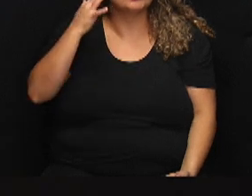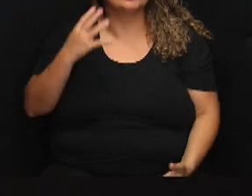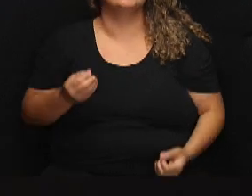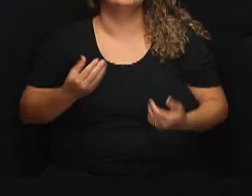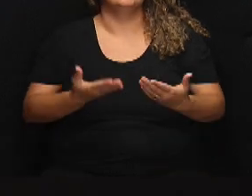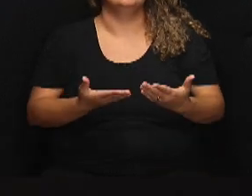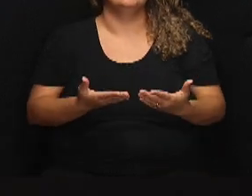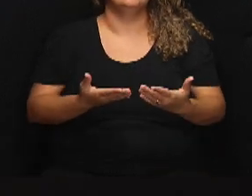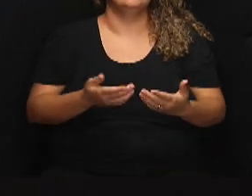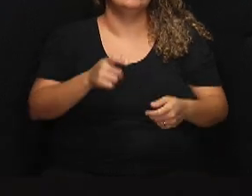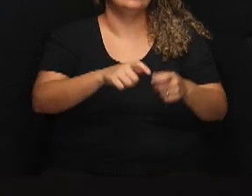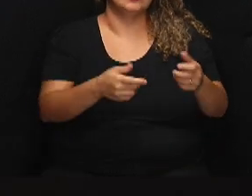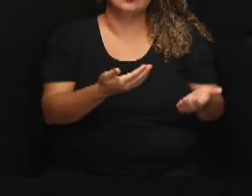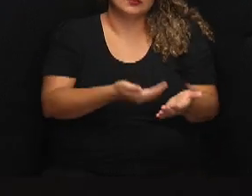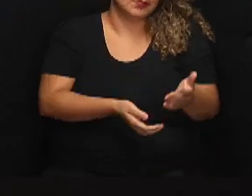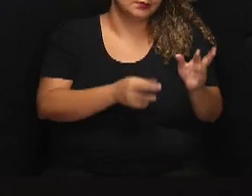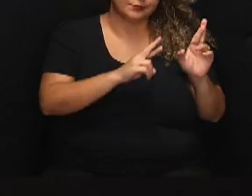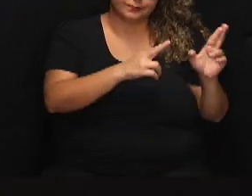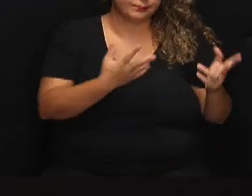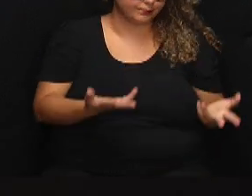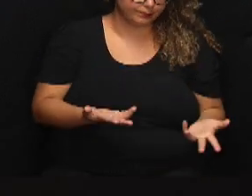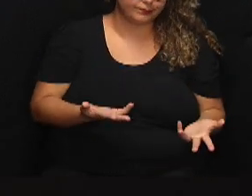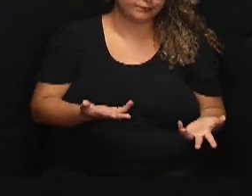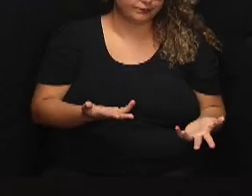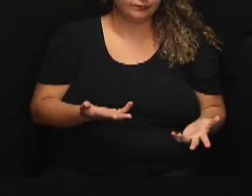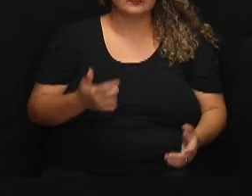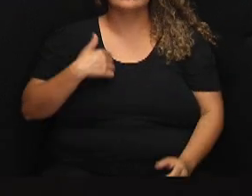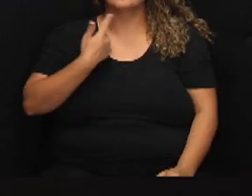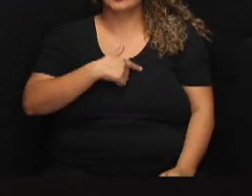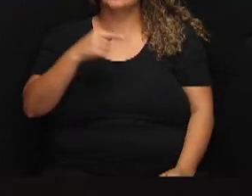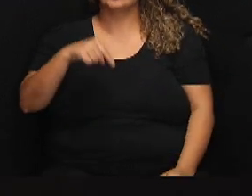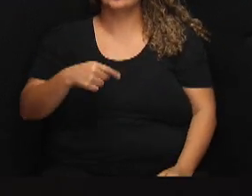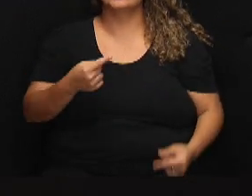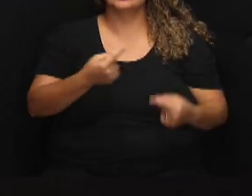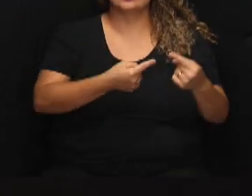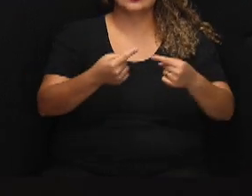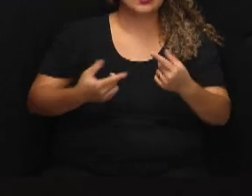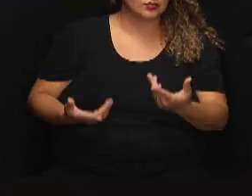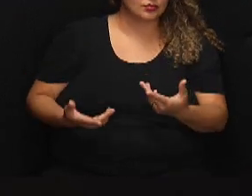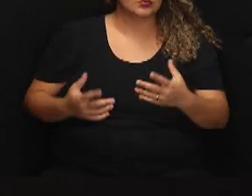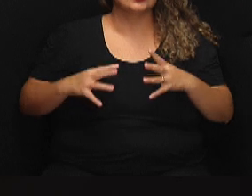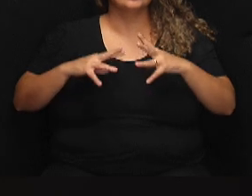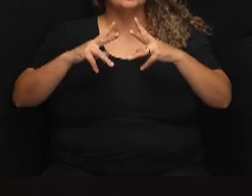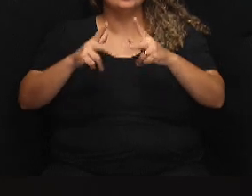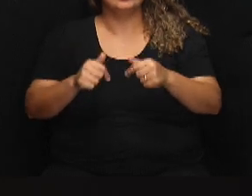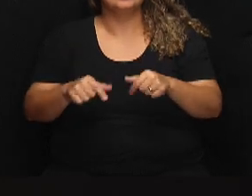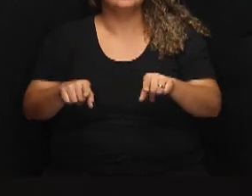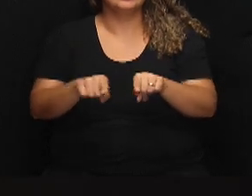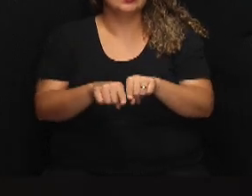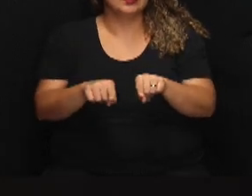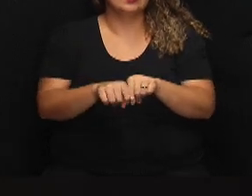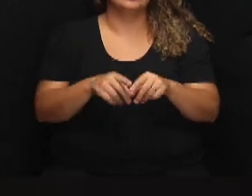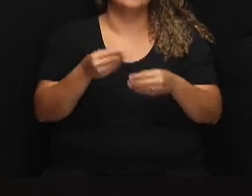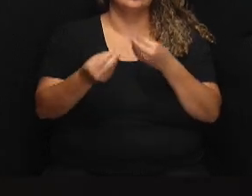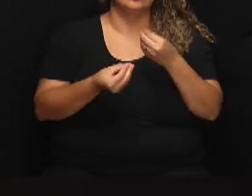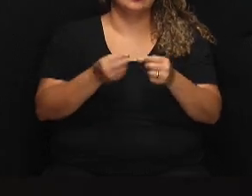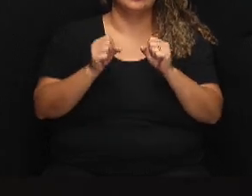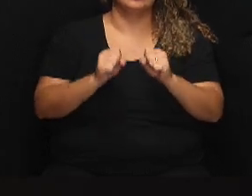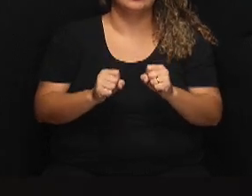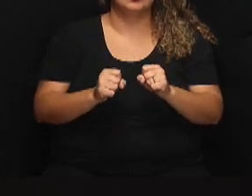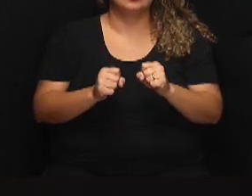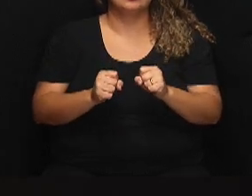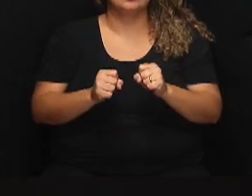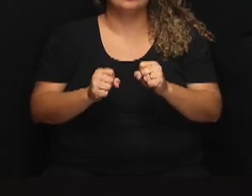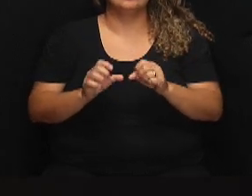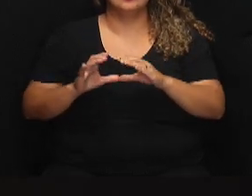aqueles que já perderam a esperança. Então, a gente está aqui para discutir, né, sobre tudo isso e também como que a gente pode fomentar os